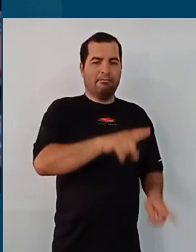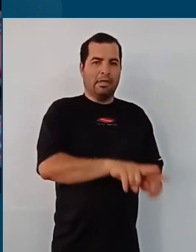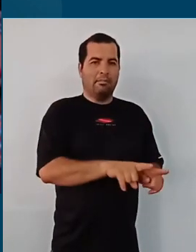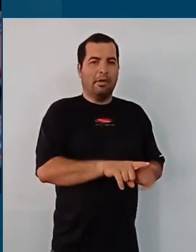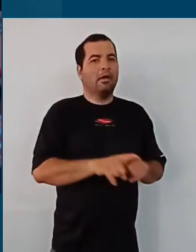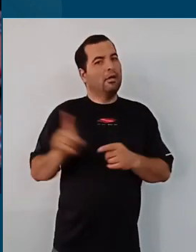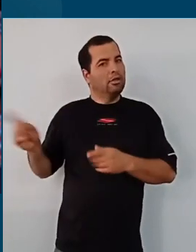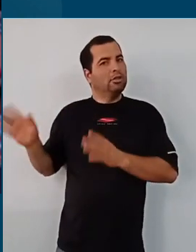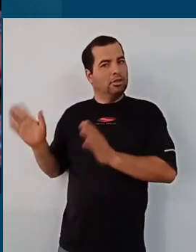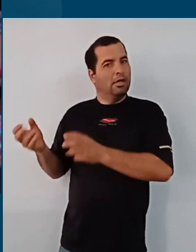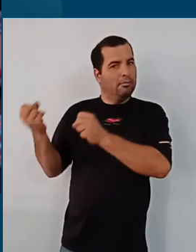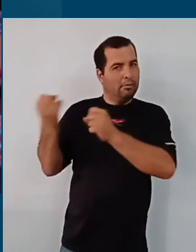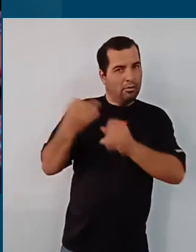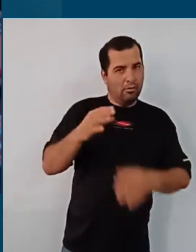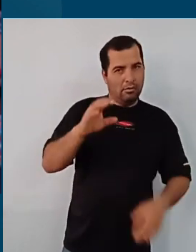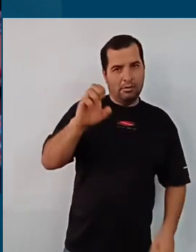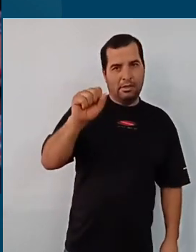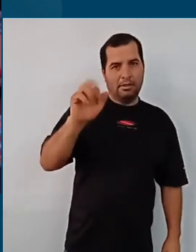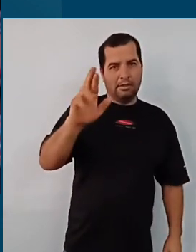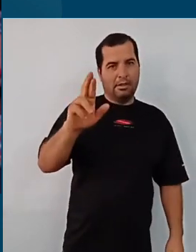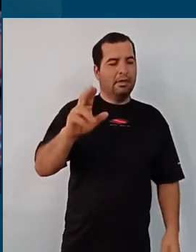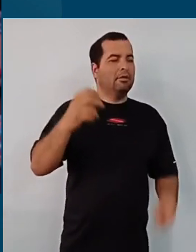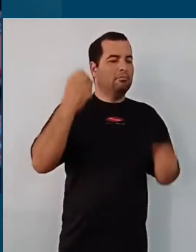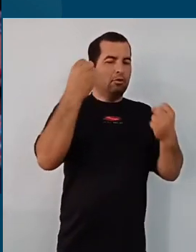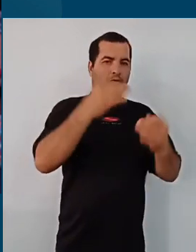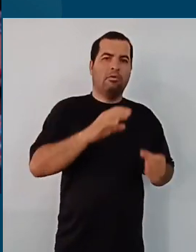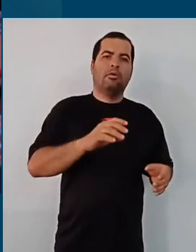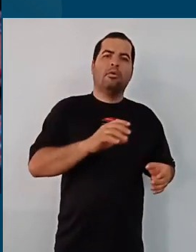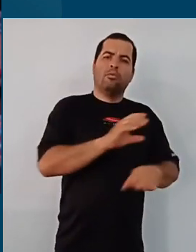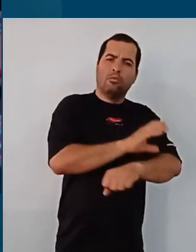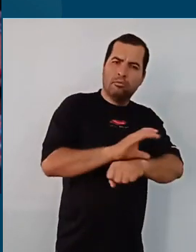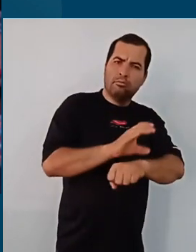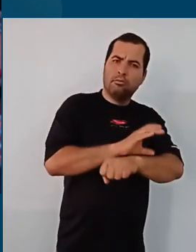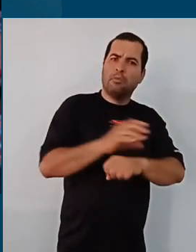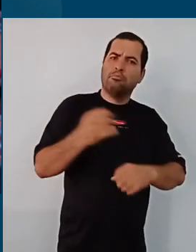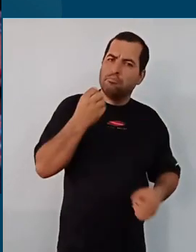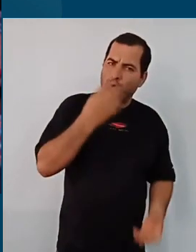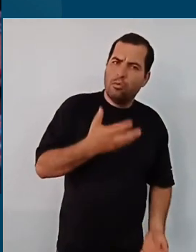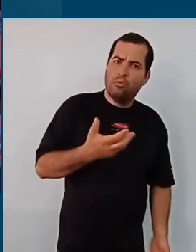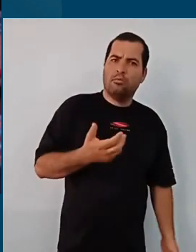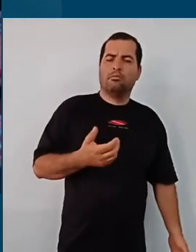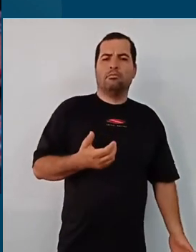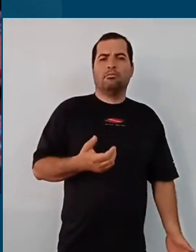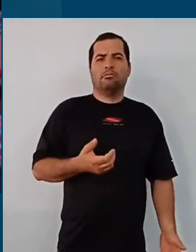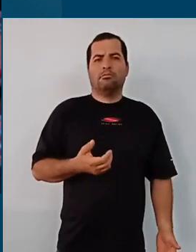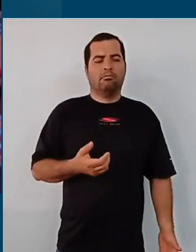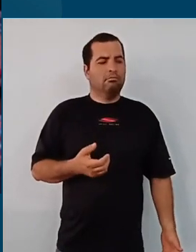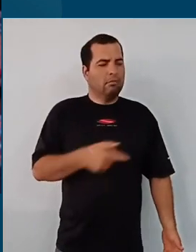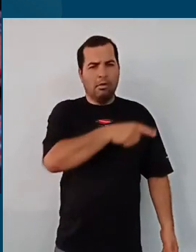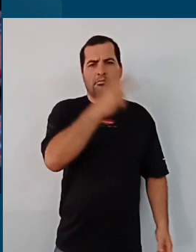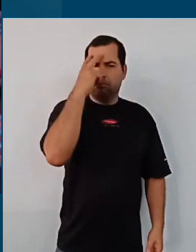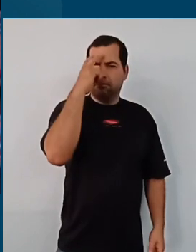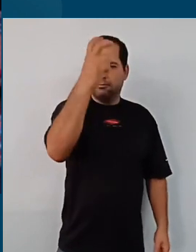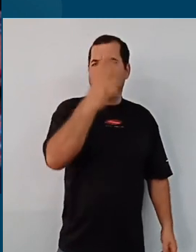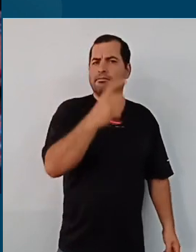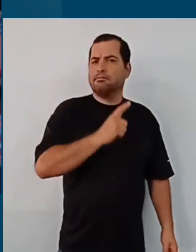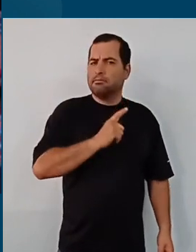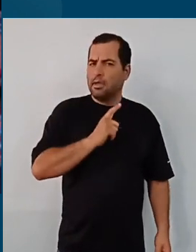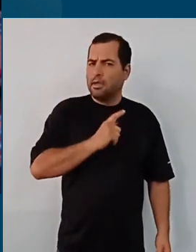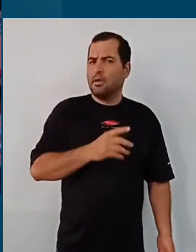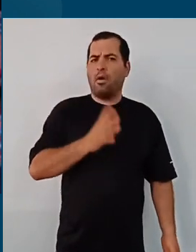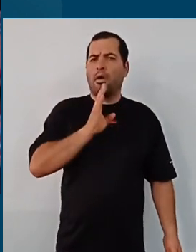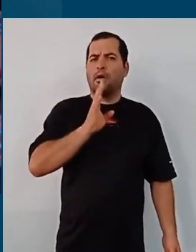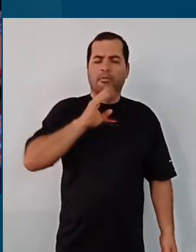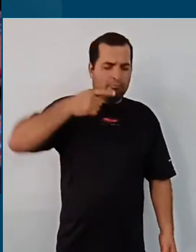que o César já disse, né, em relação à própria formação, é uma pessoa muito sabida em termos de